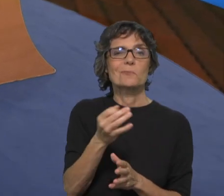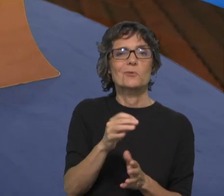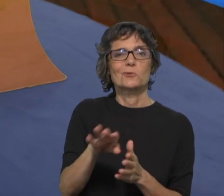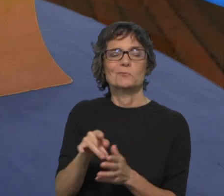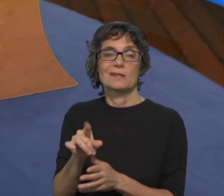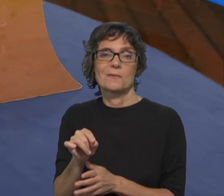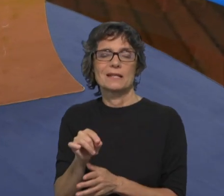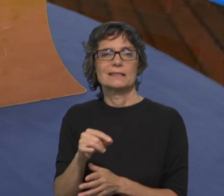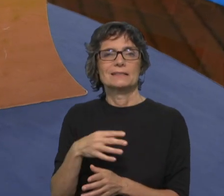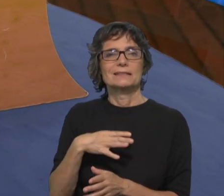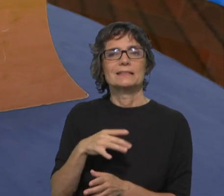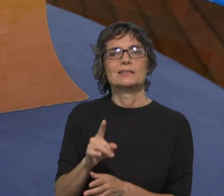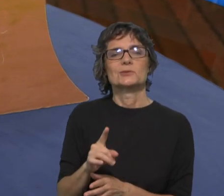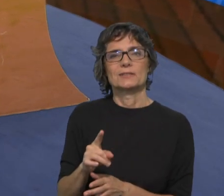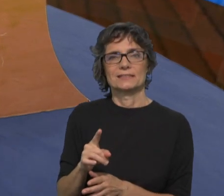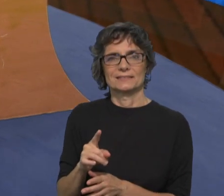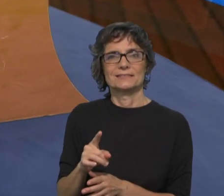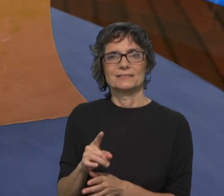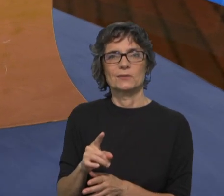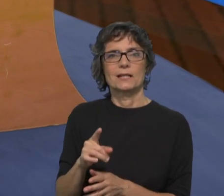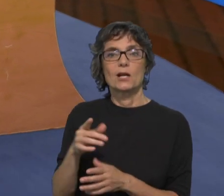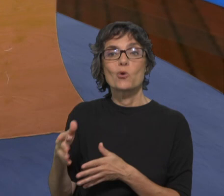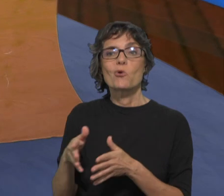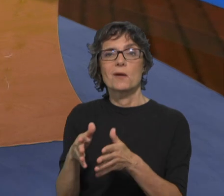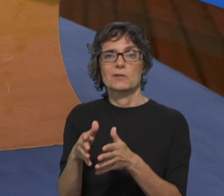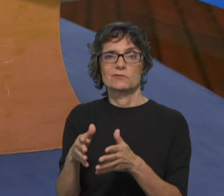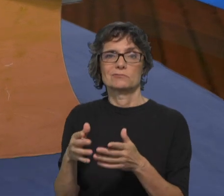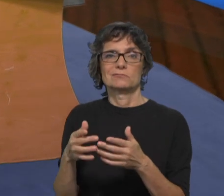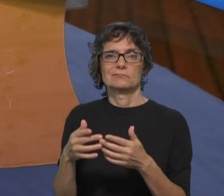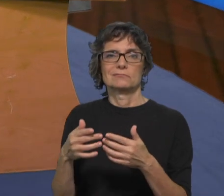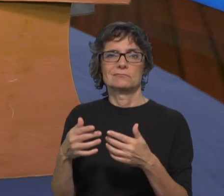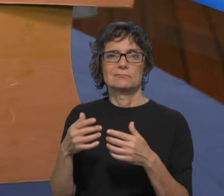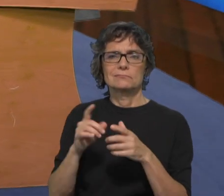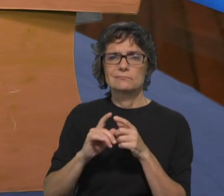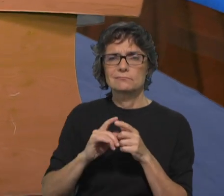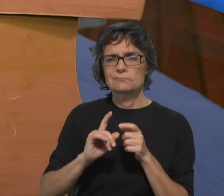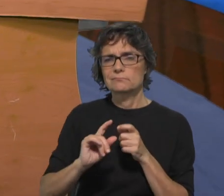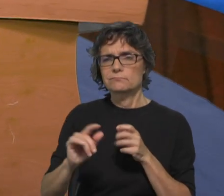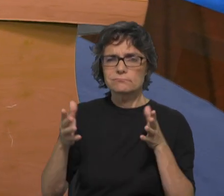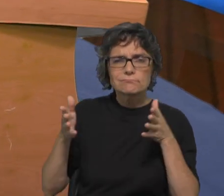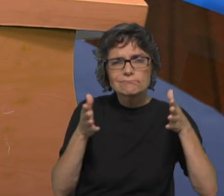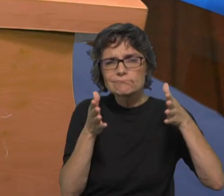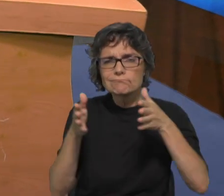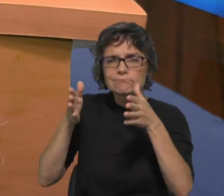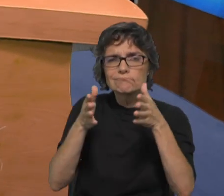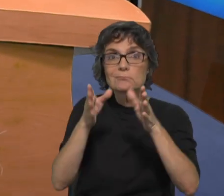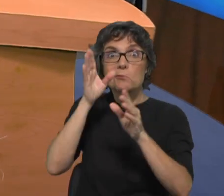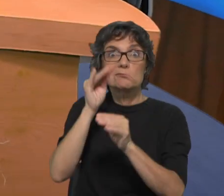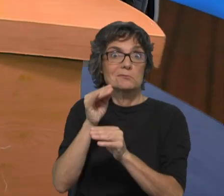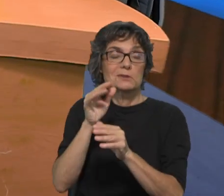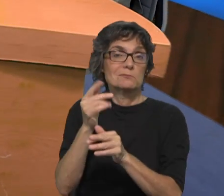é um caminho imensamente longo, que ainda não sabemos, esperamos que no final do